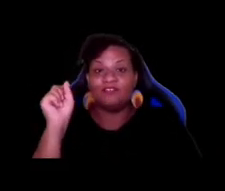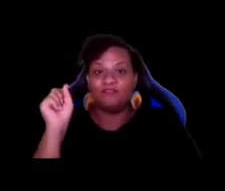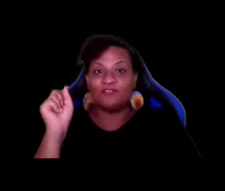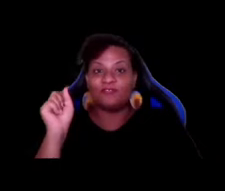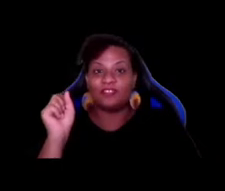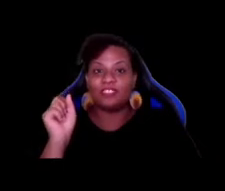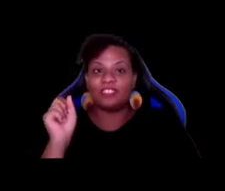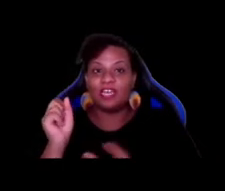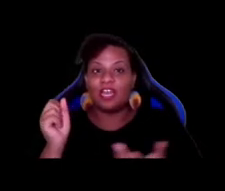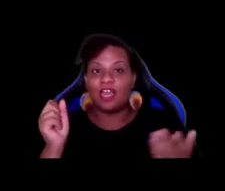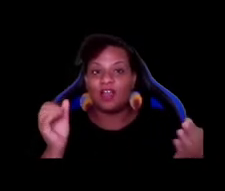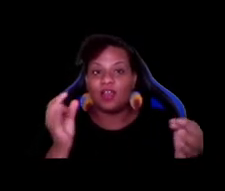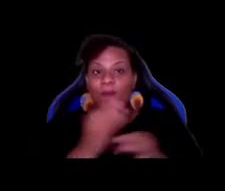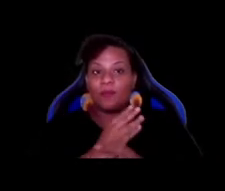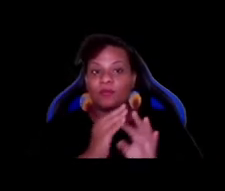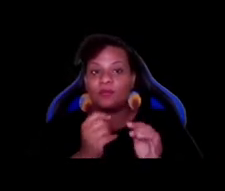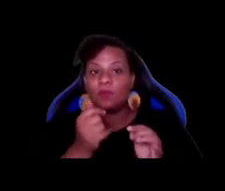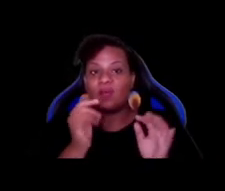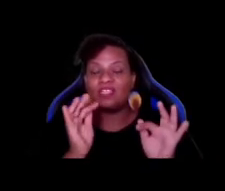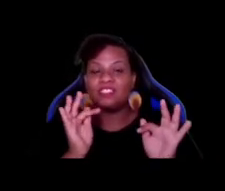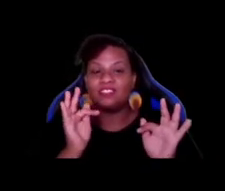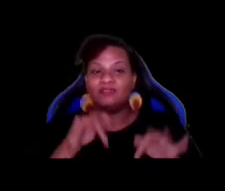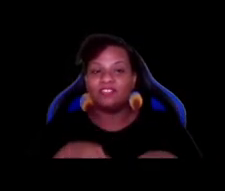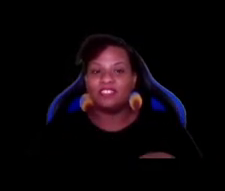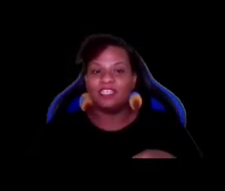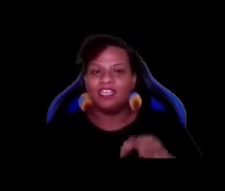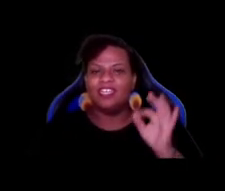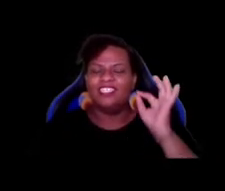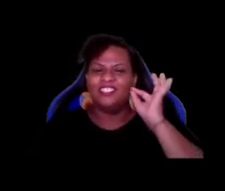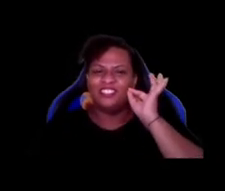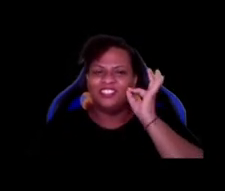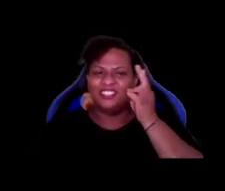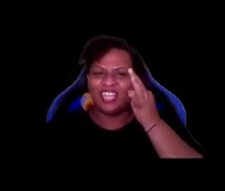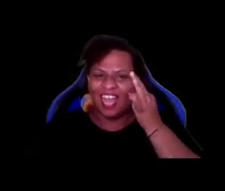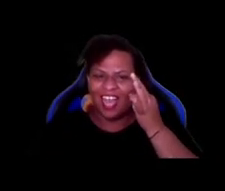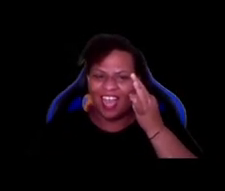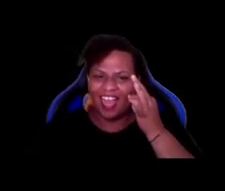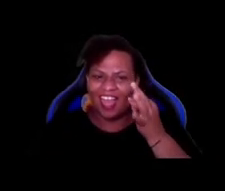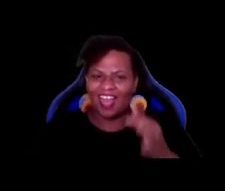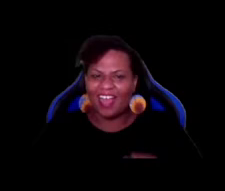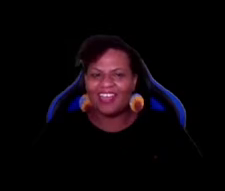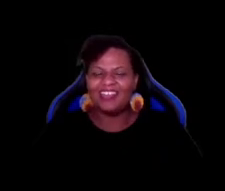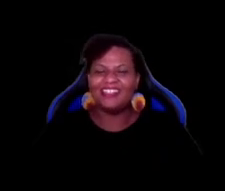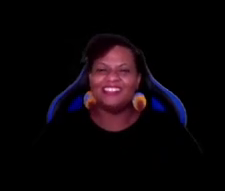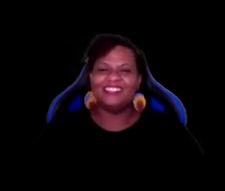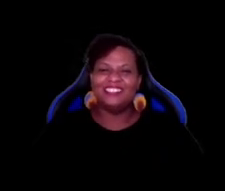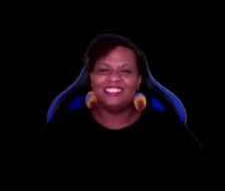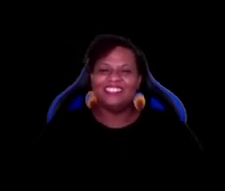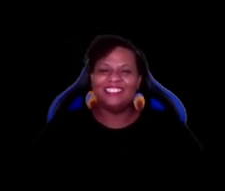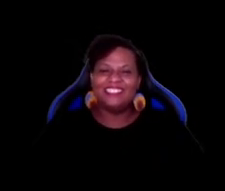aqui ao final, mestra. E eu gostaria. Oh, já, menina? Não é? Final.